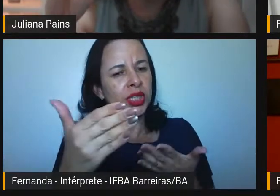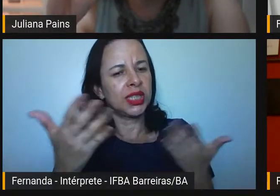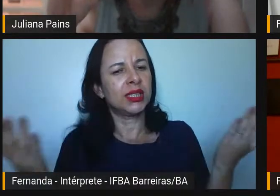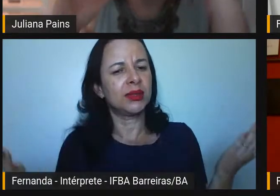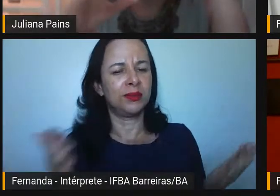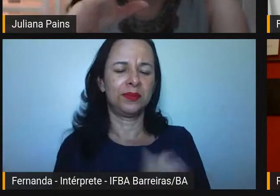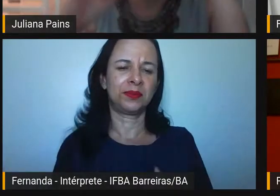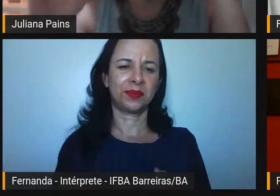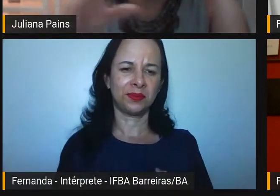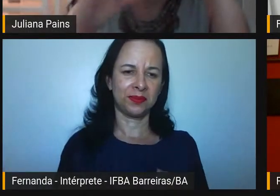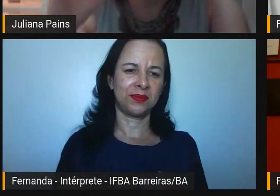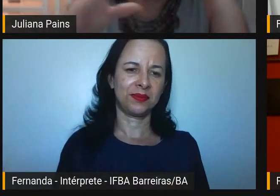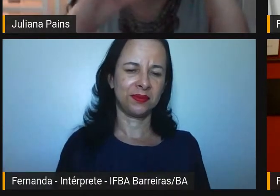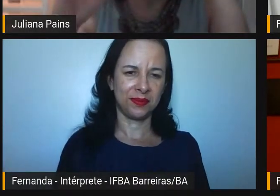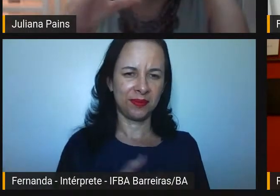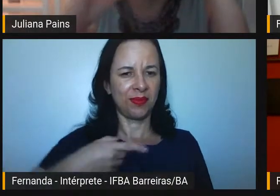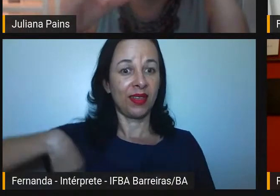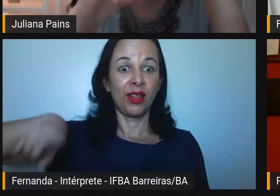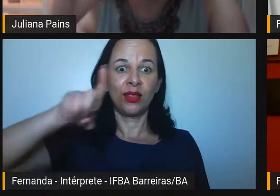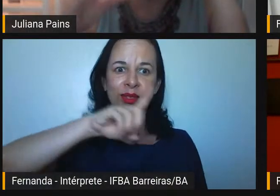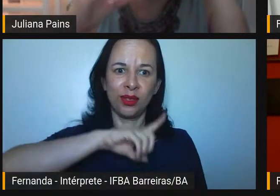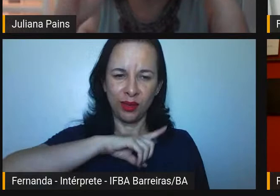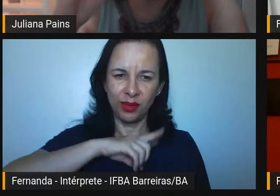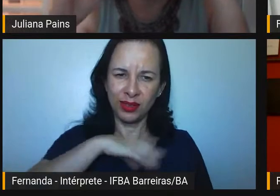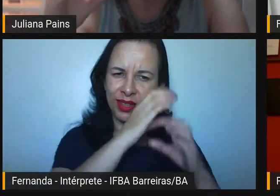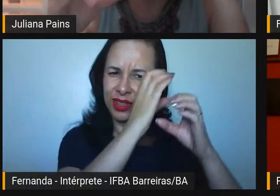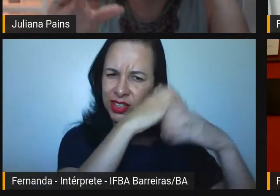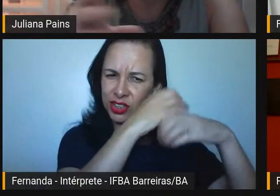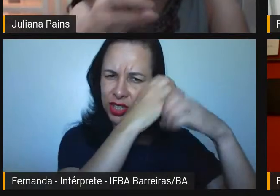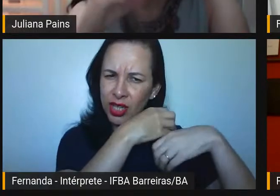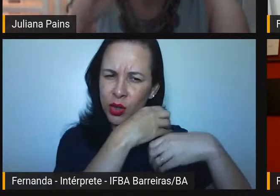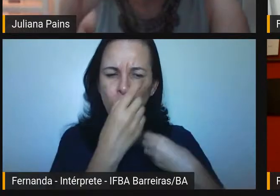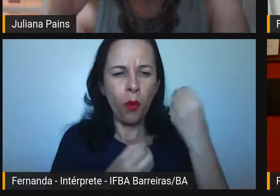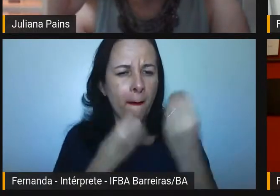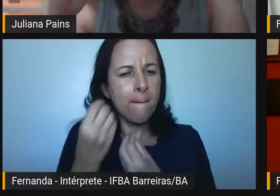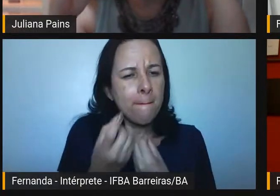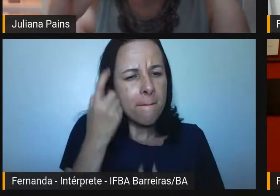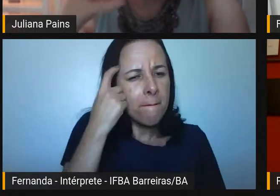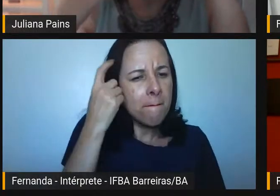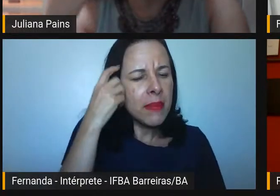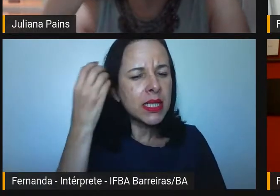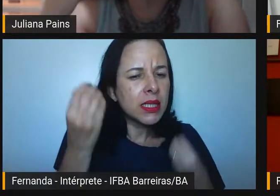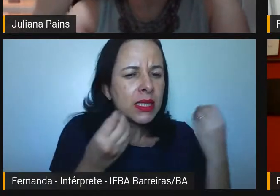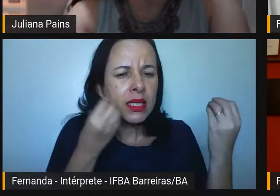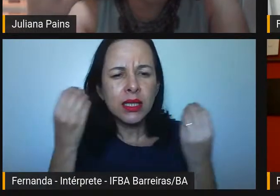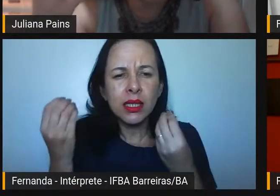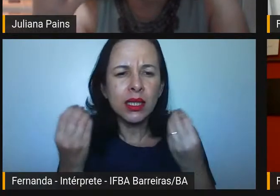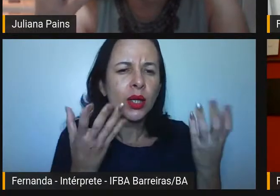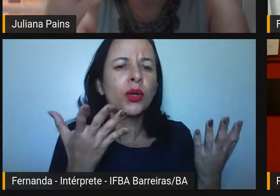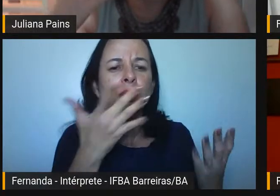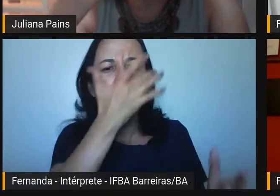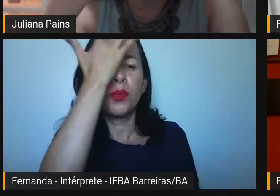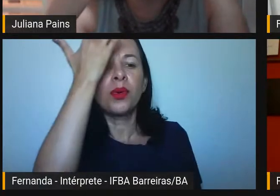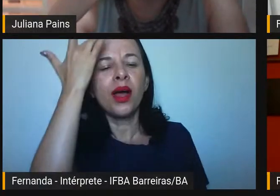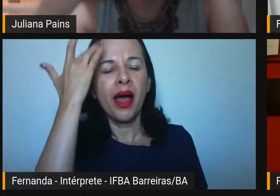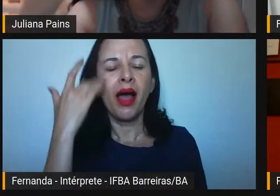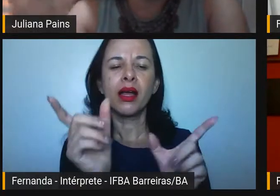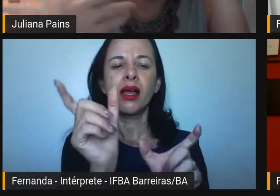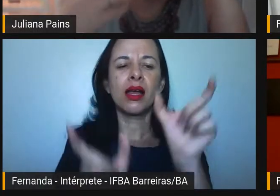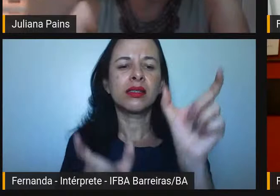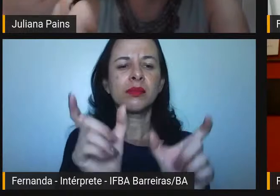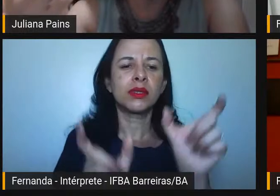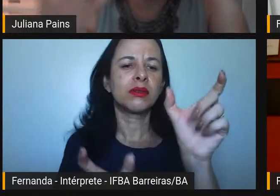fala que nós Engenheiros quando temos que pensar em soluções e tal e e essa questão das pessoas né